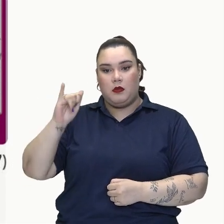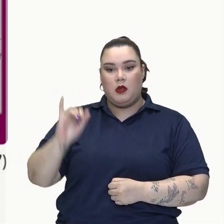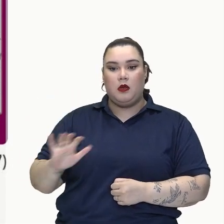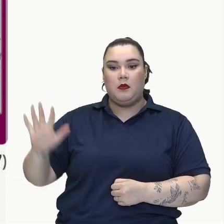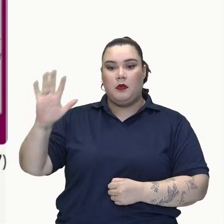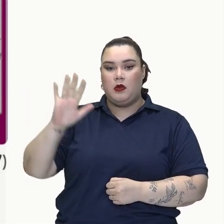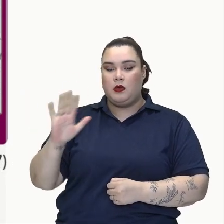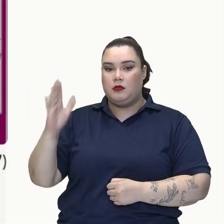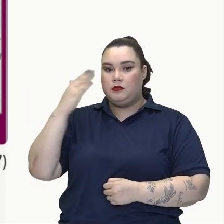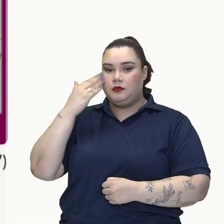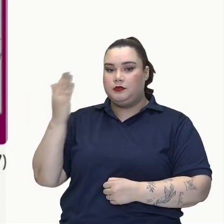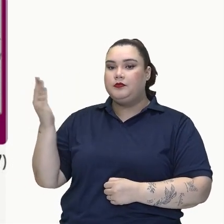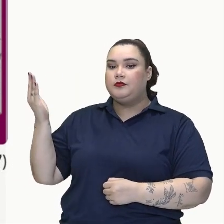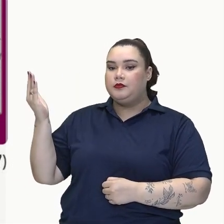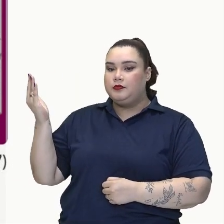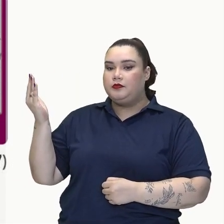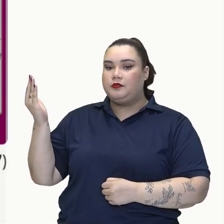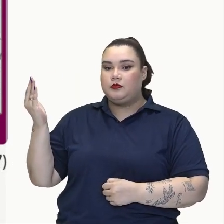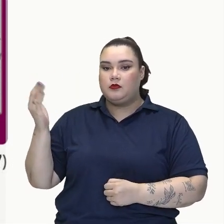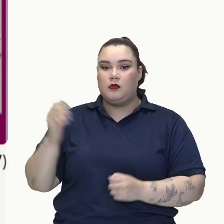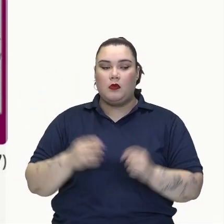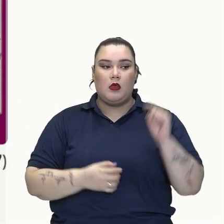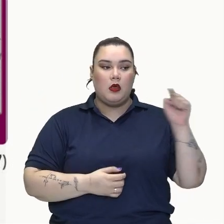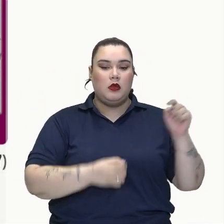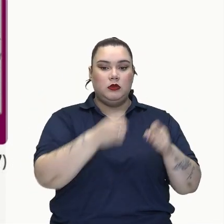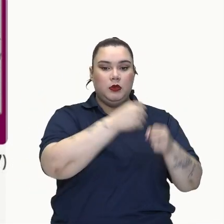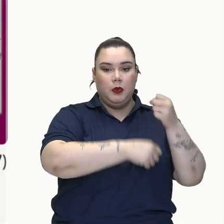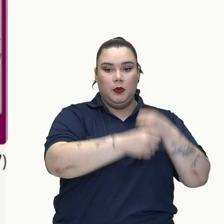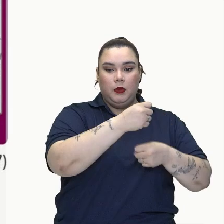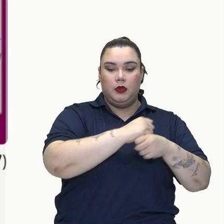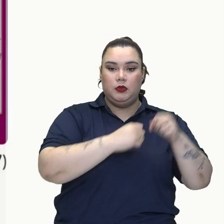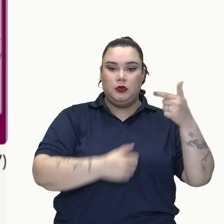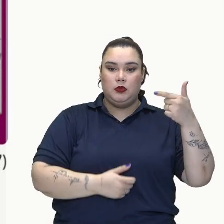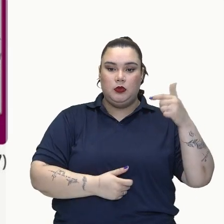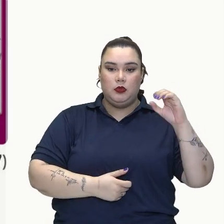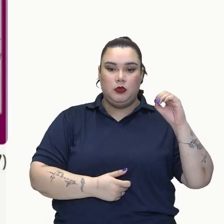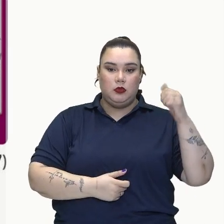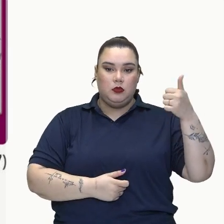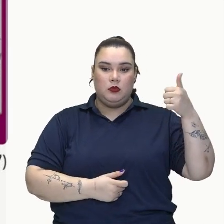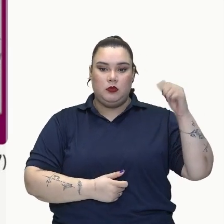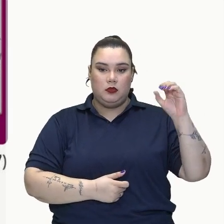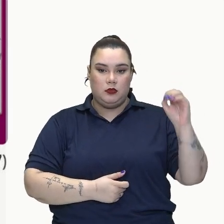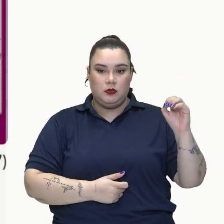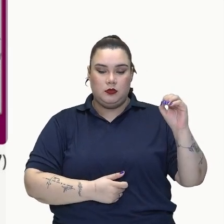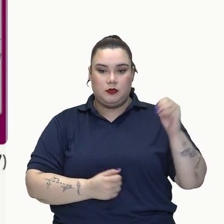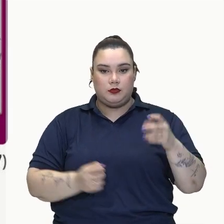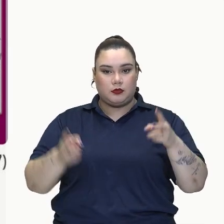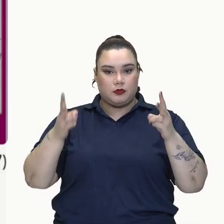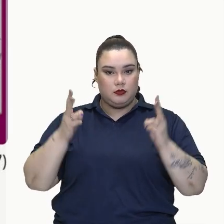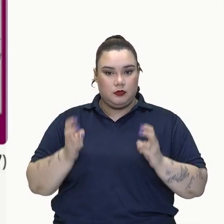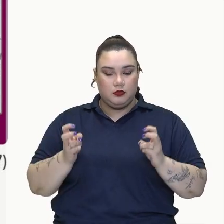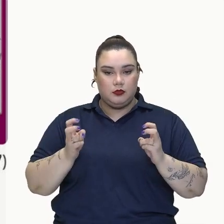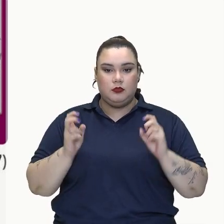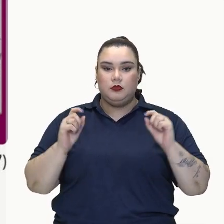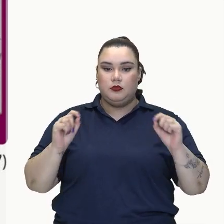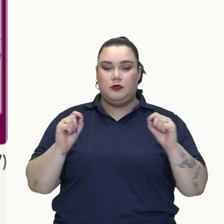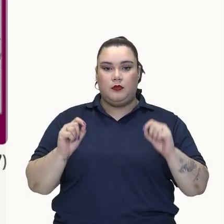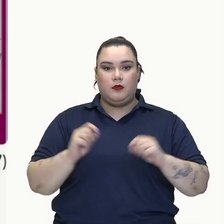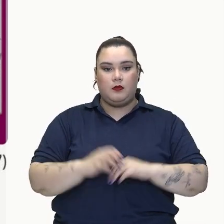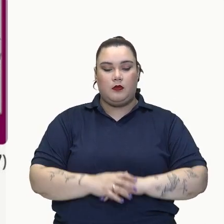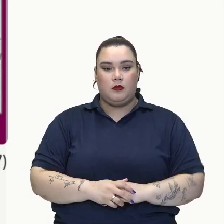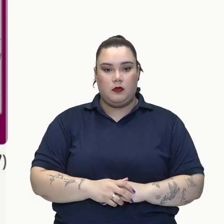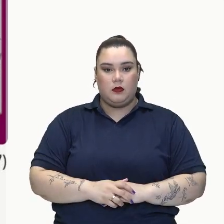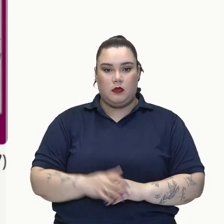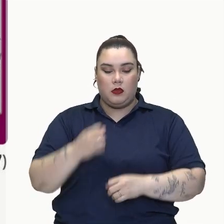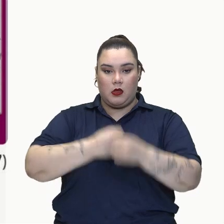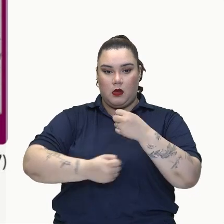o nosso primeiro mapa, e o ano de 2010. Então, observem aqui que no